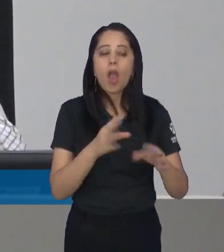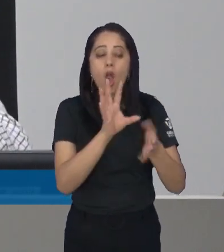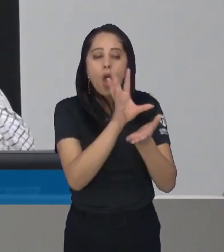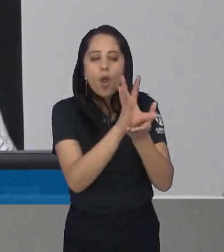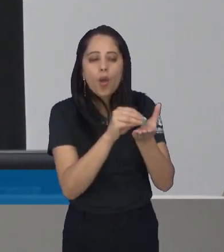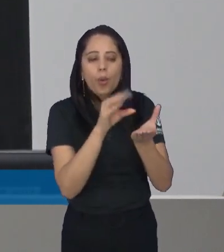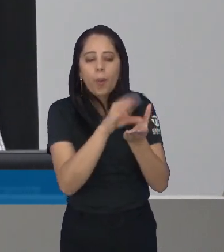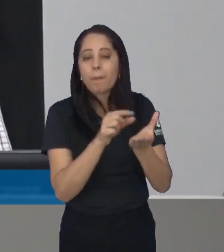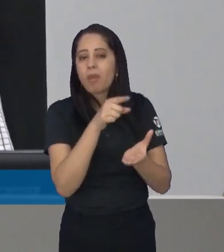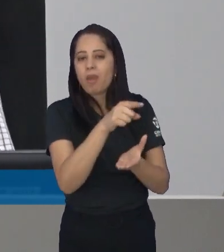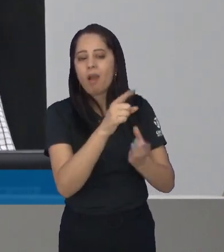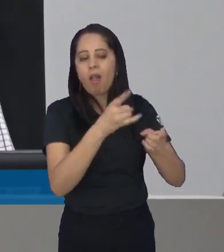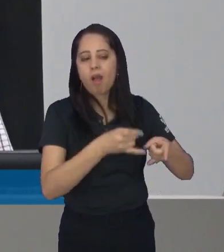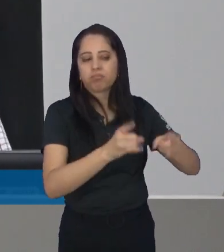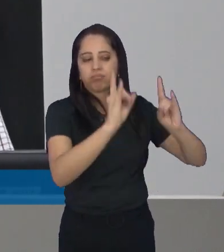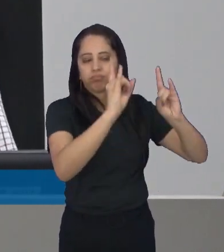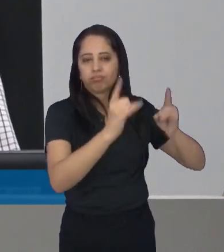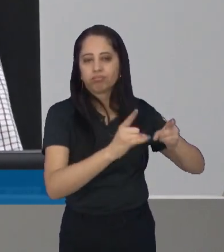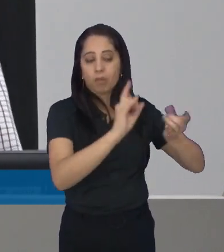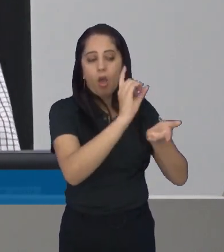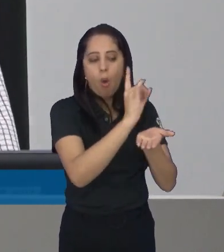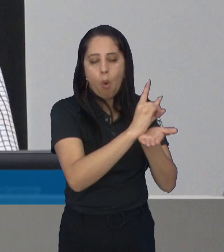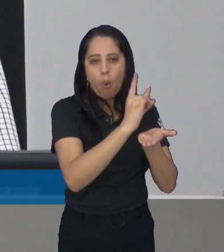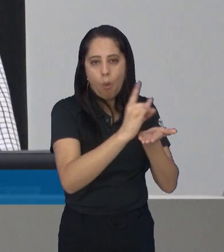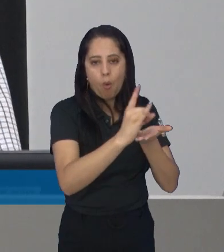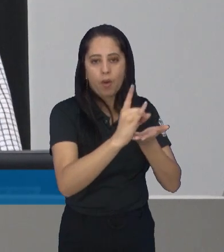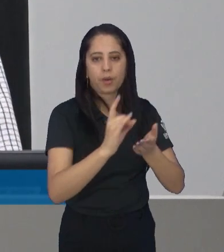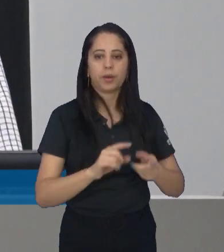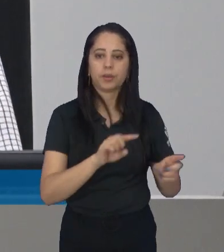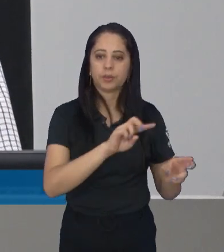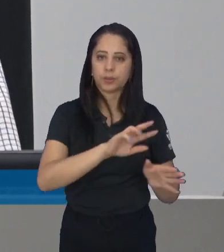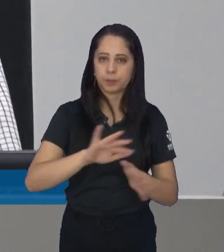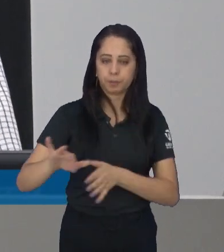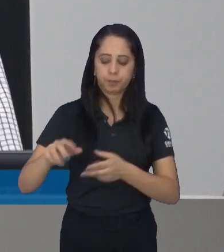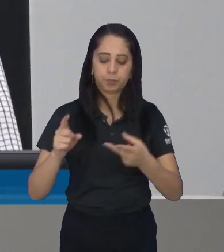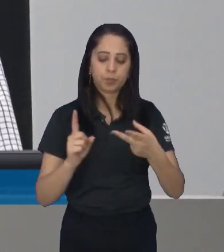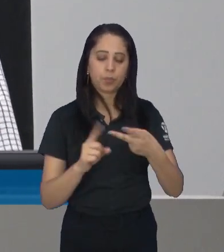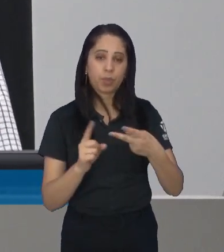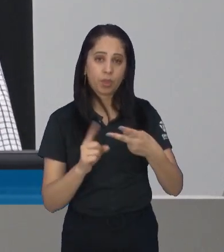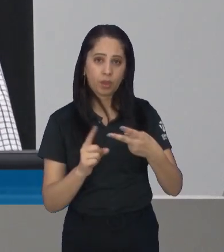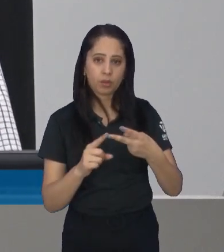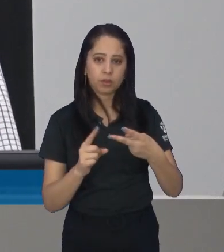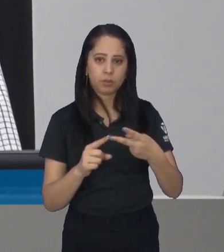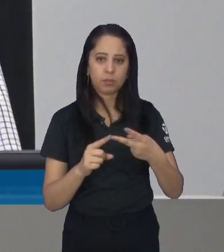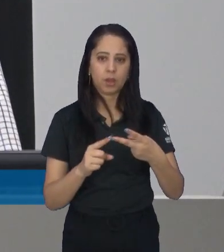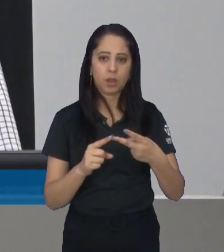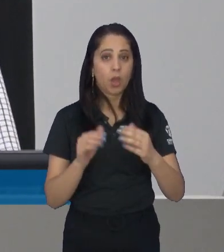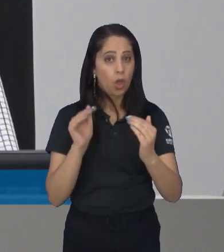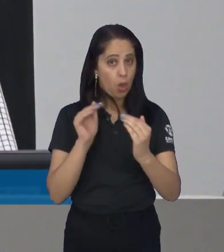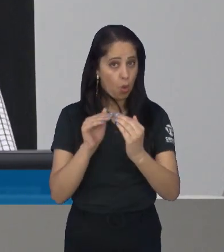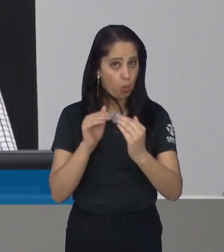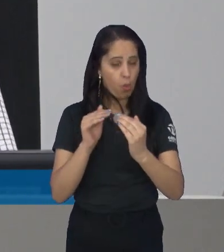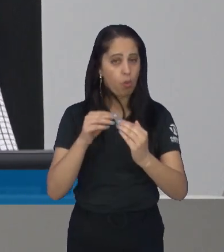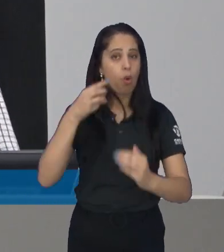um movimento junto com moradia e Comércio também é junto do vereador Walter Hayashi o pensamento